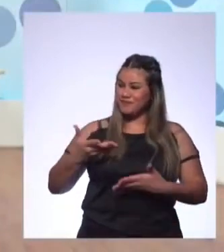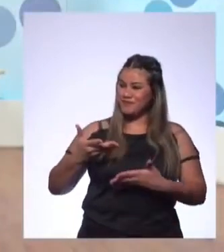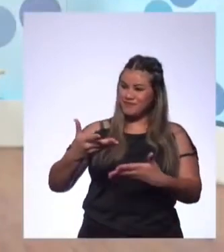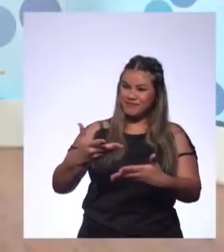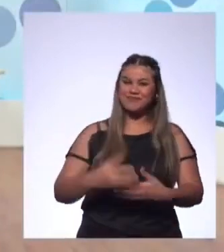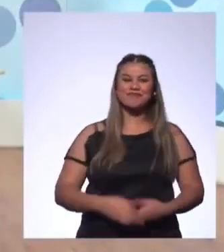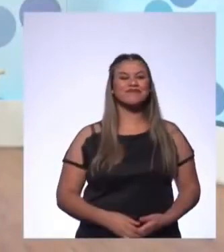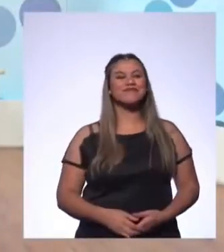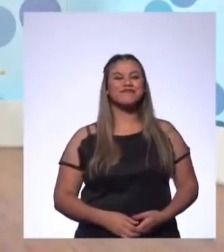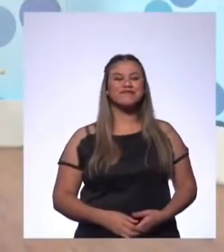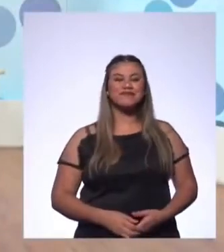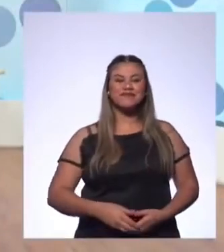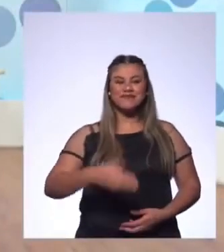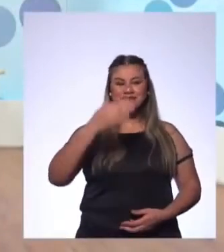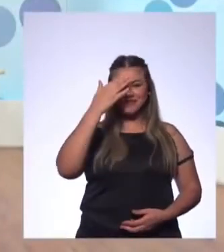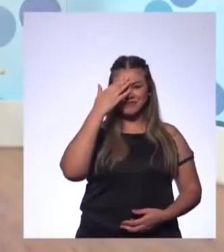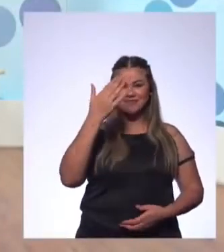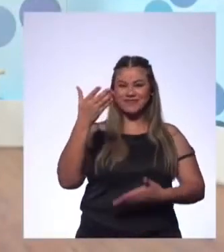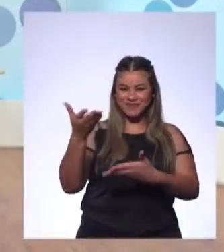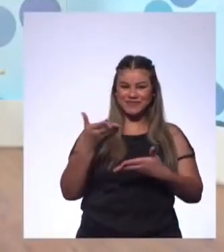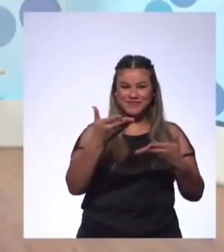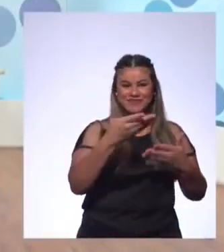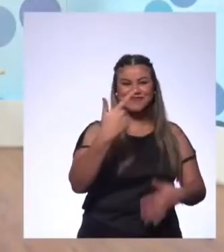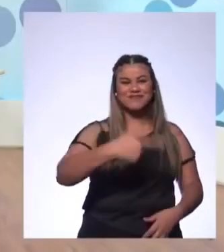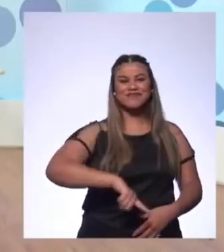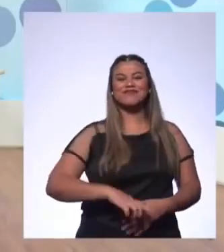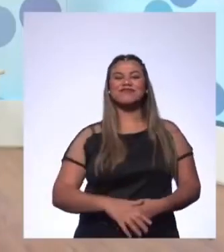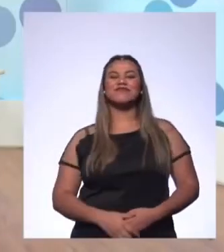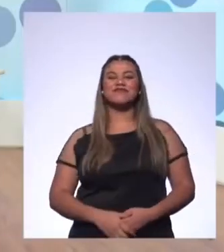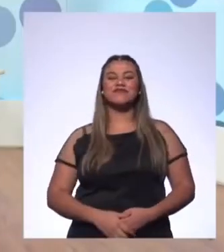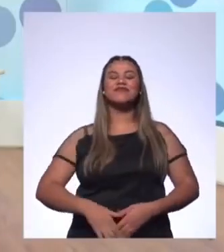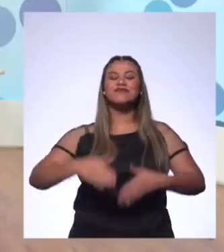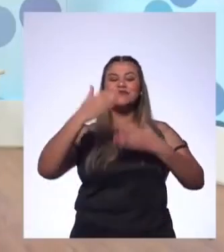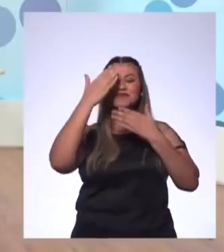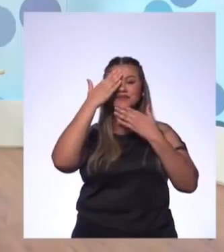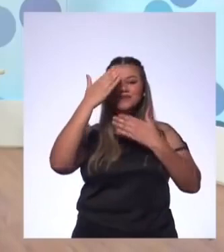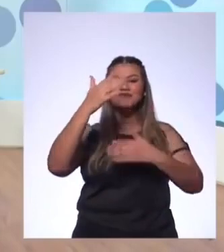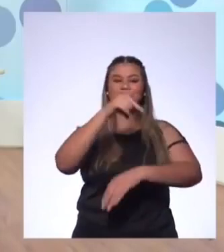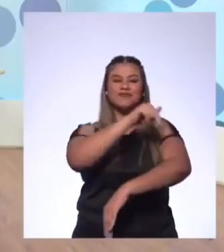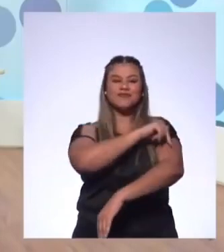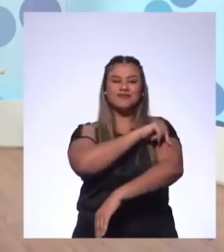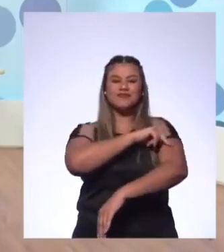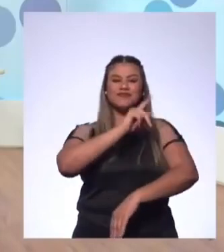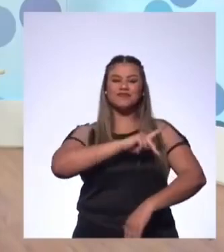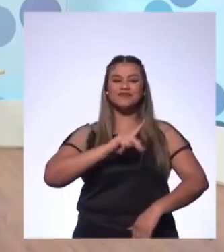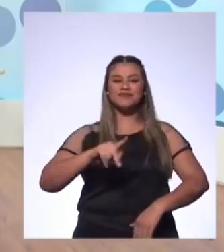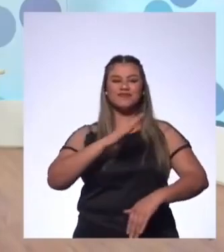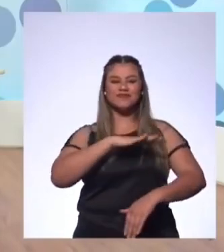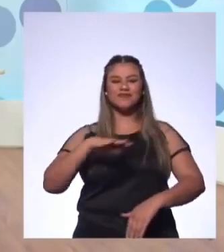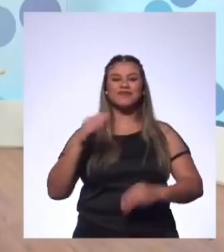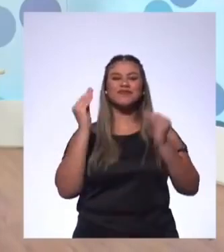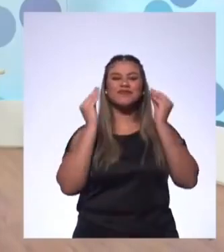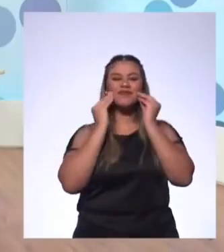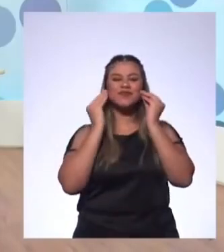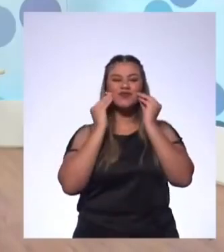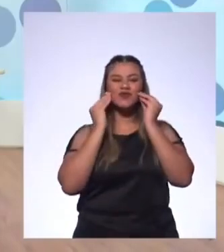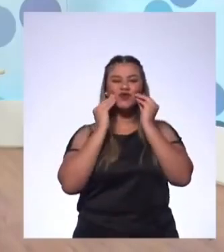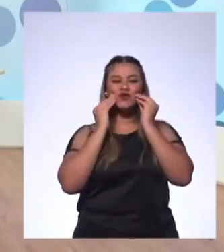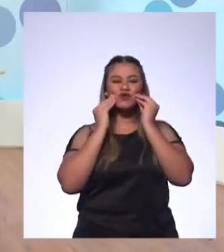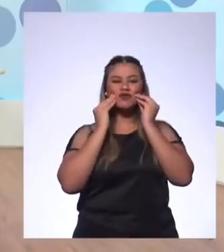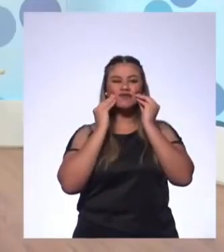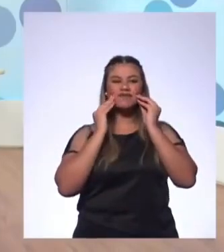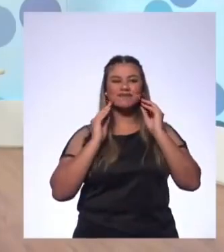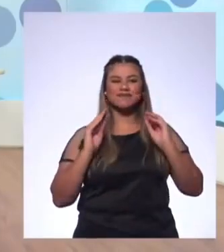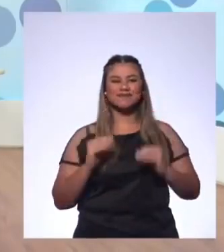Andréia. Muito obrigada, voltará mais vezes. Isso aí. E muito obrigada, 7º ano, professores e alunos. Um beijo para vocês e professores,